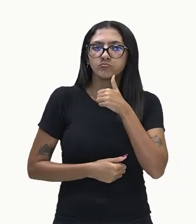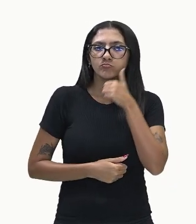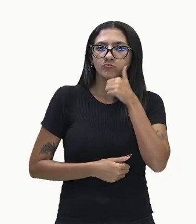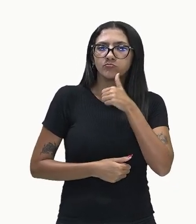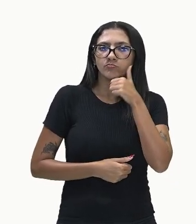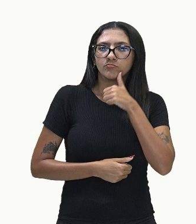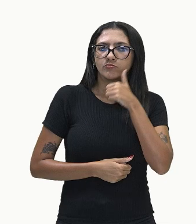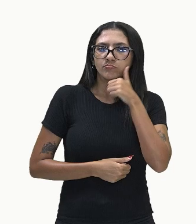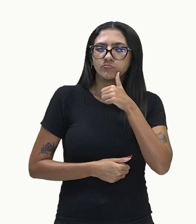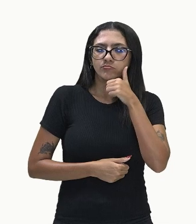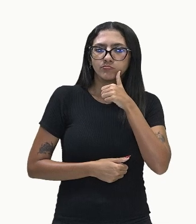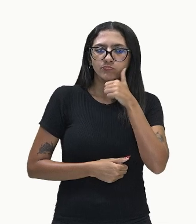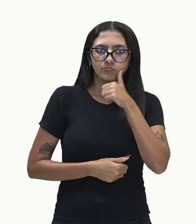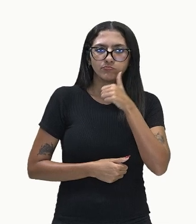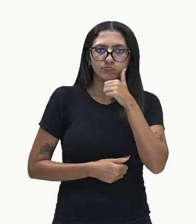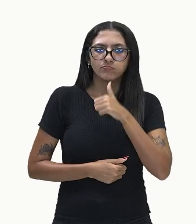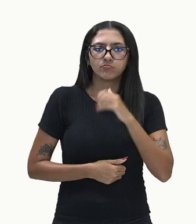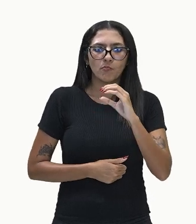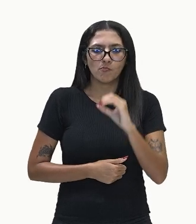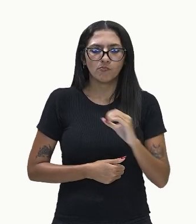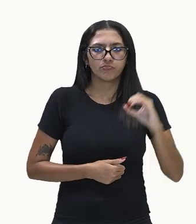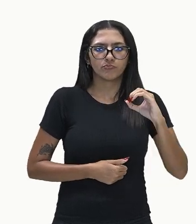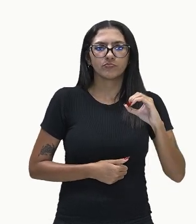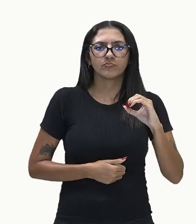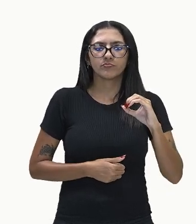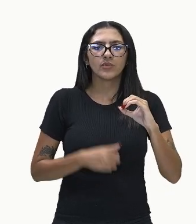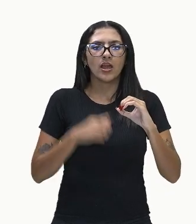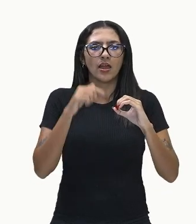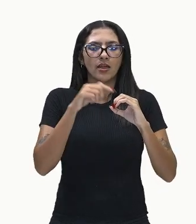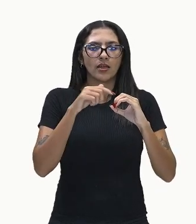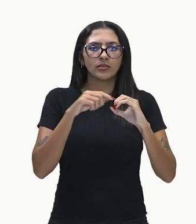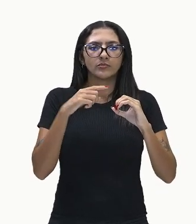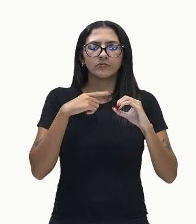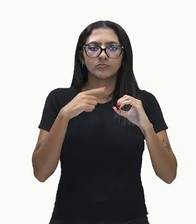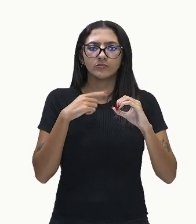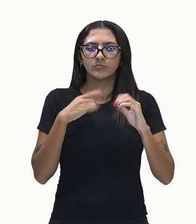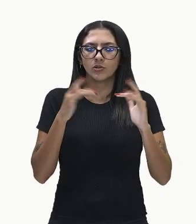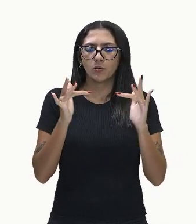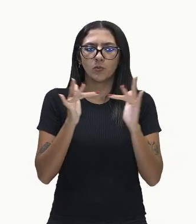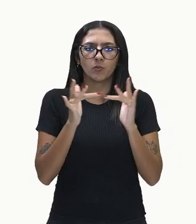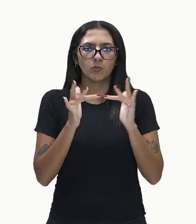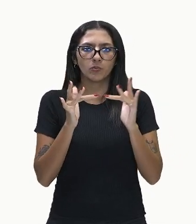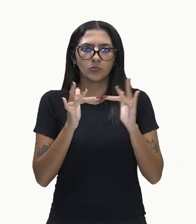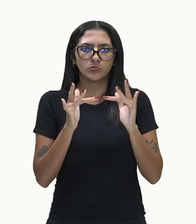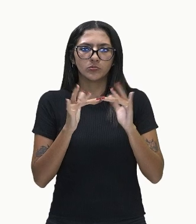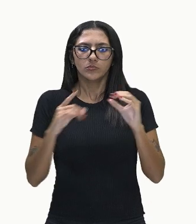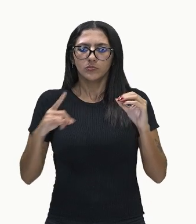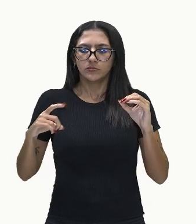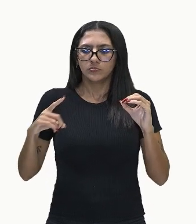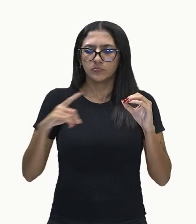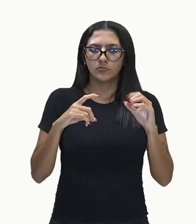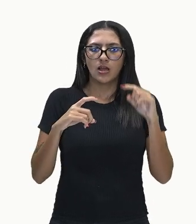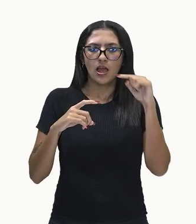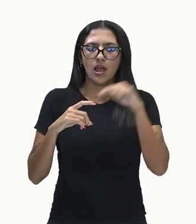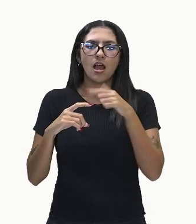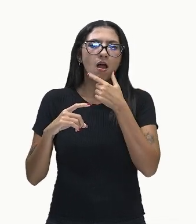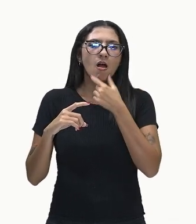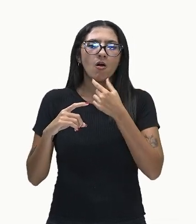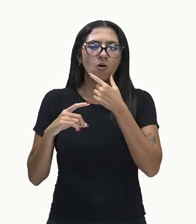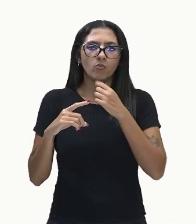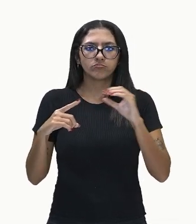feminina encontra a célula reprodutiva masculina,